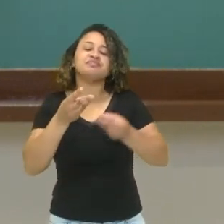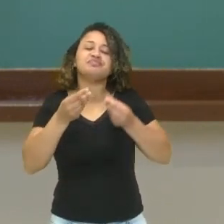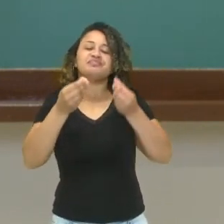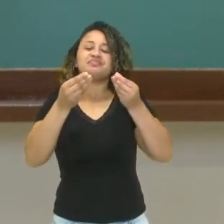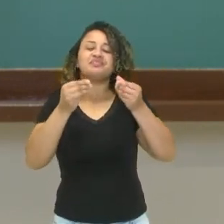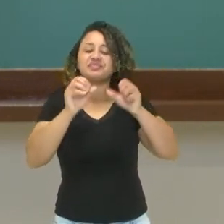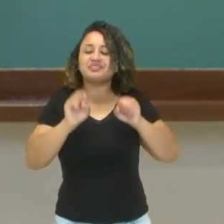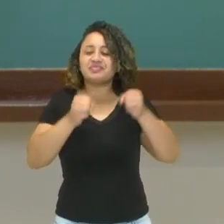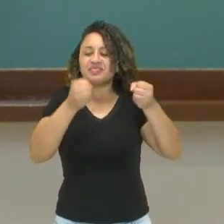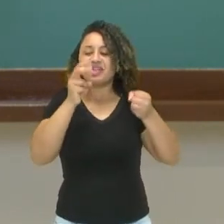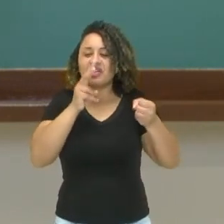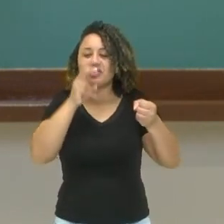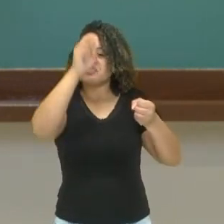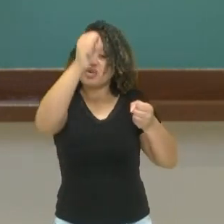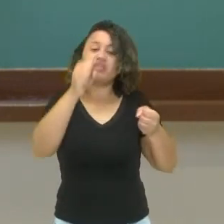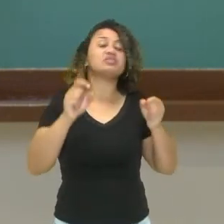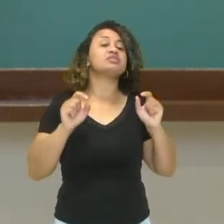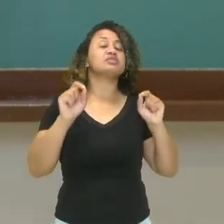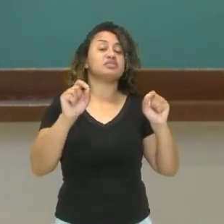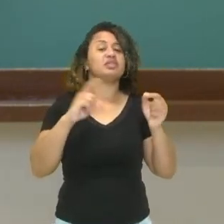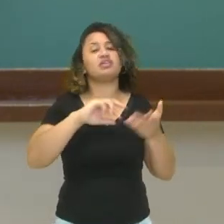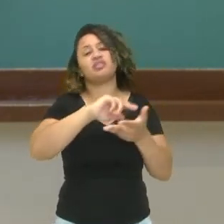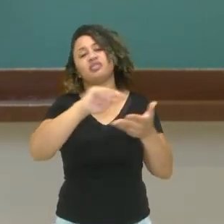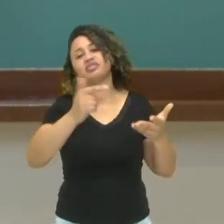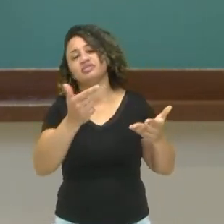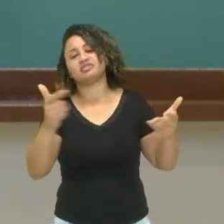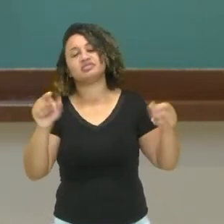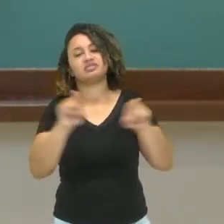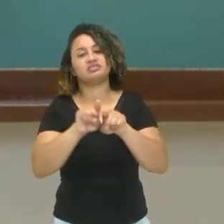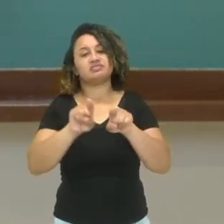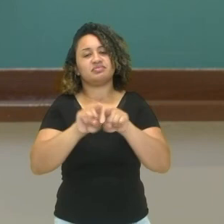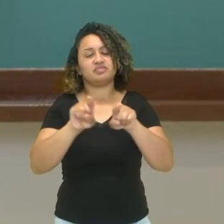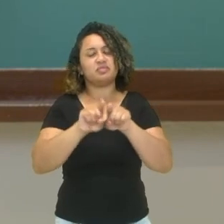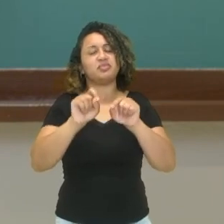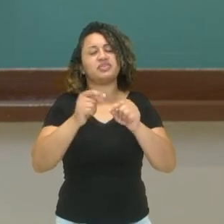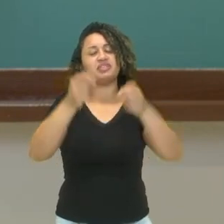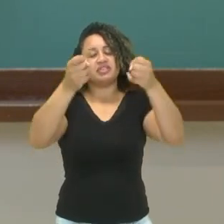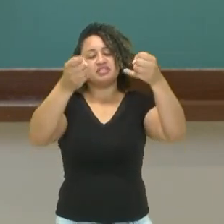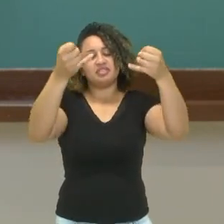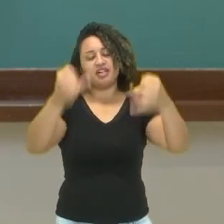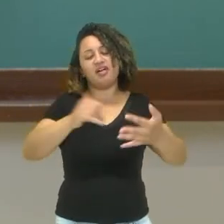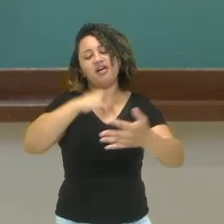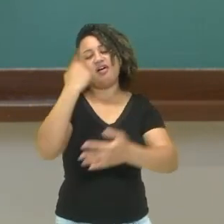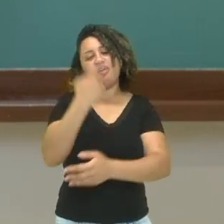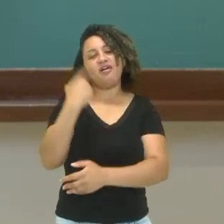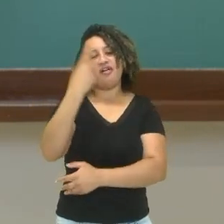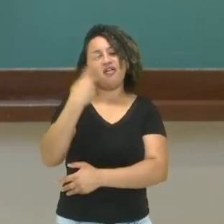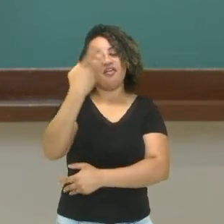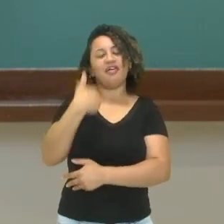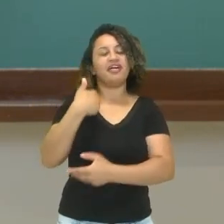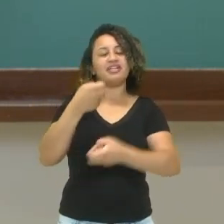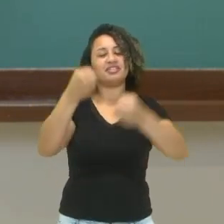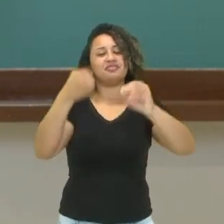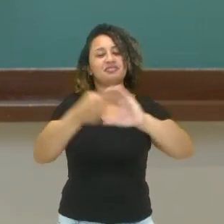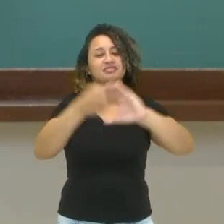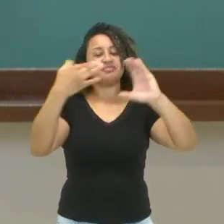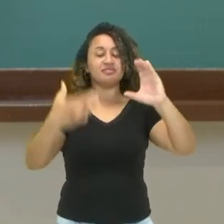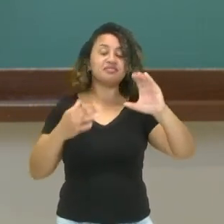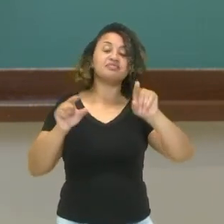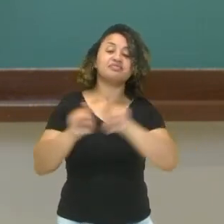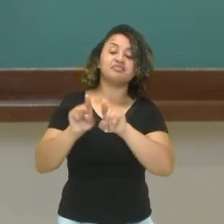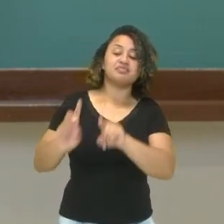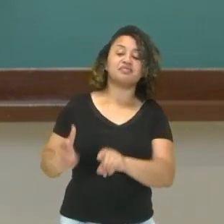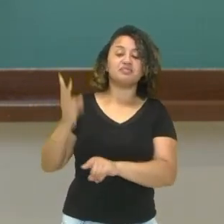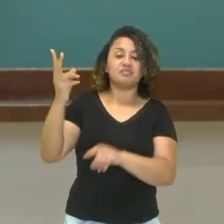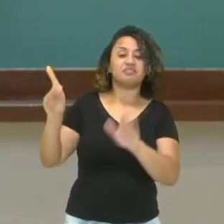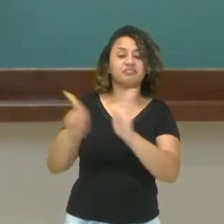sua força de vontade, entre outras. Poderia passar aqui muitas horas só elencando as características, as virtudes